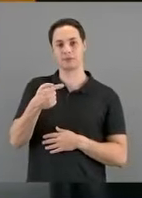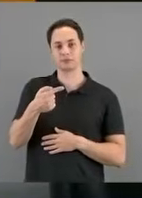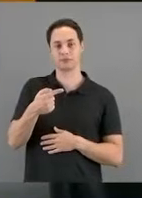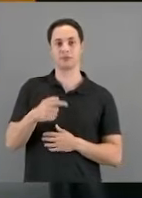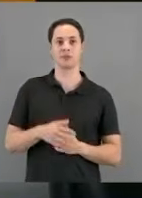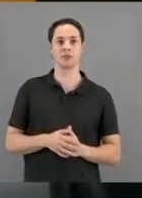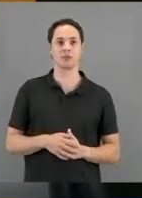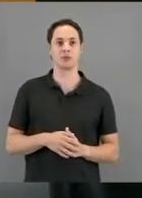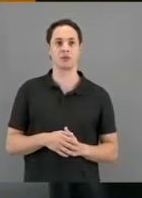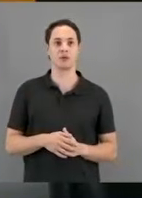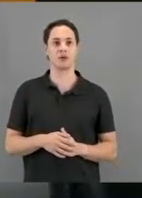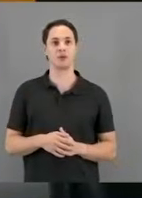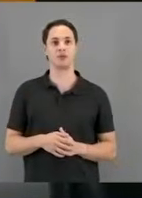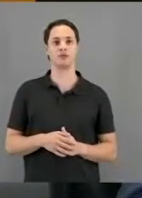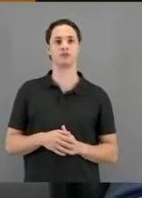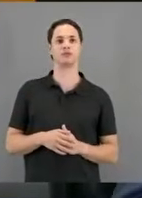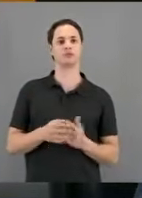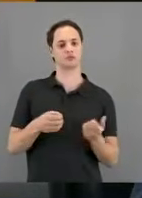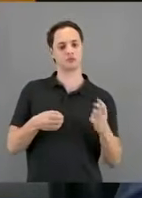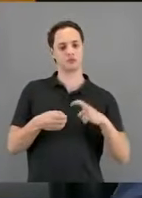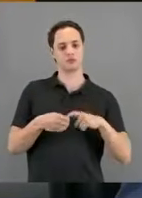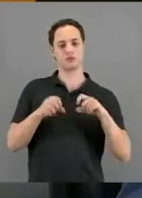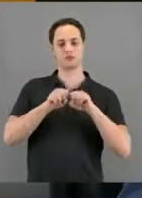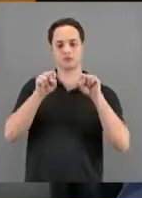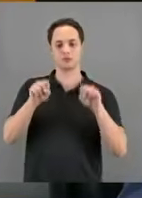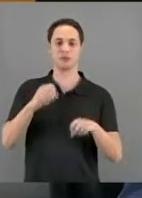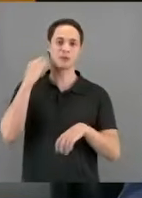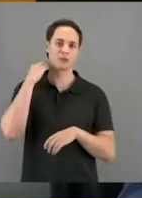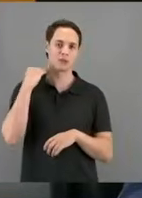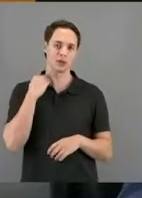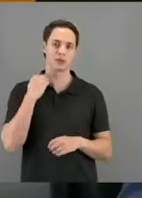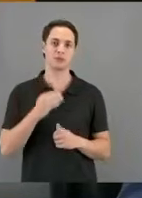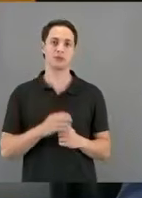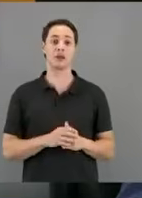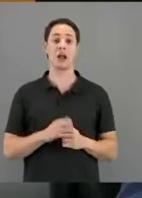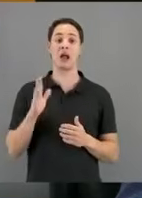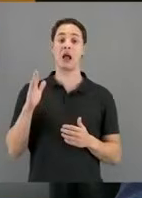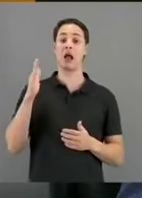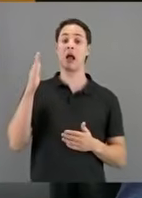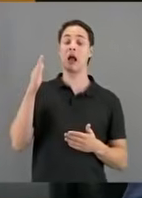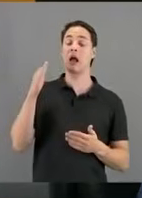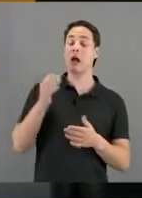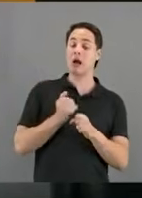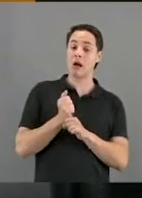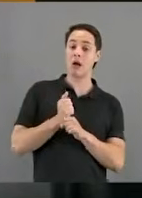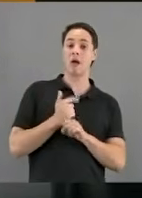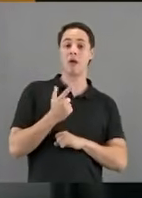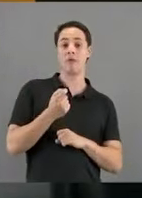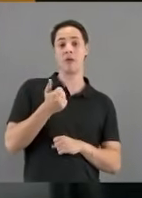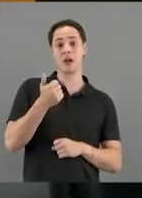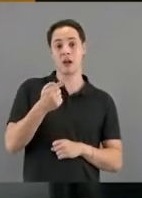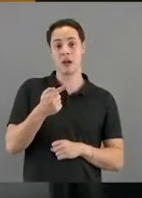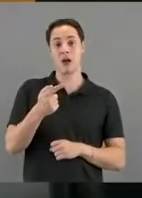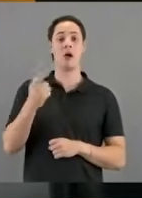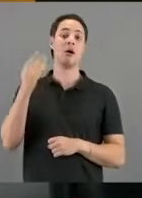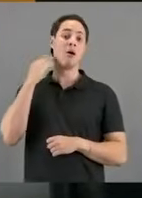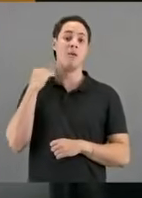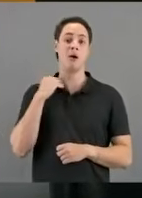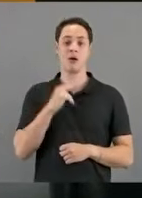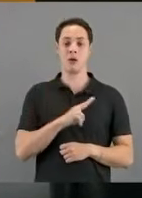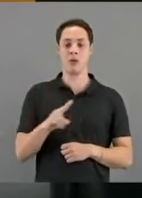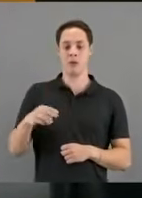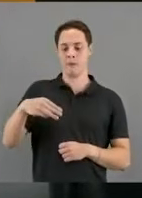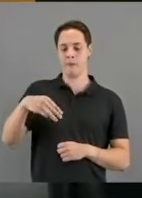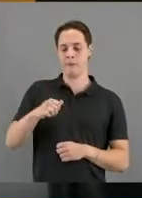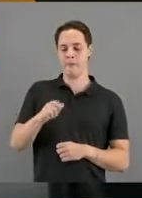a operar novamente no sistema financeiro. Até que em 2017, esse Banco Máxima é